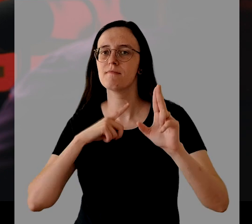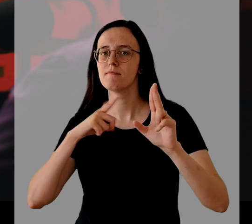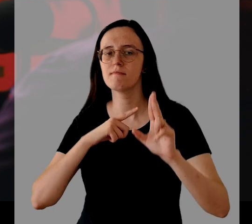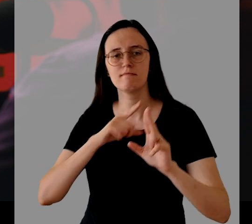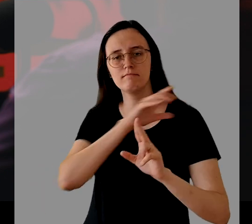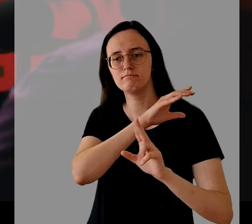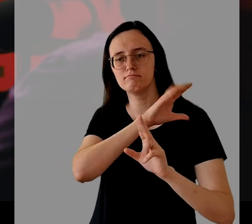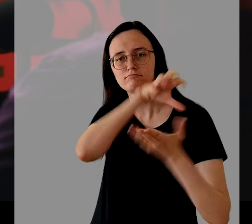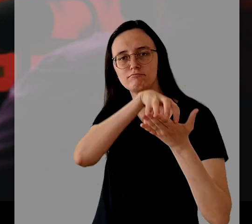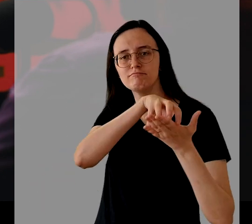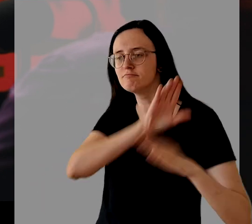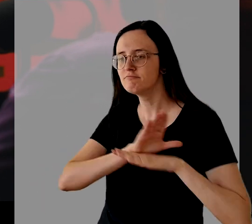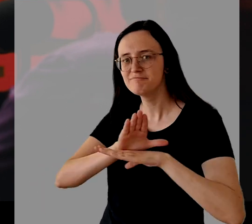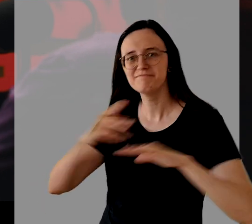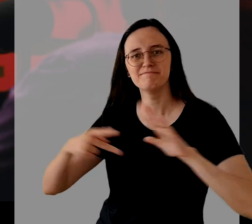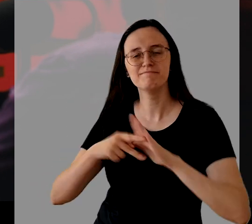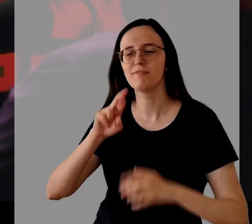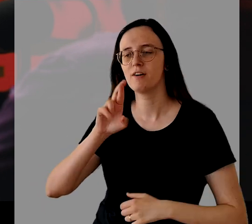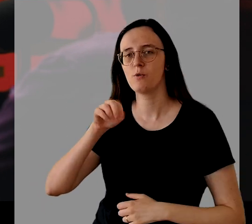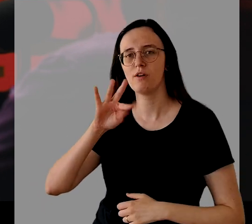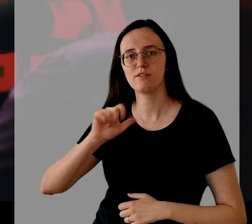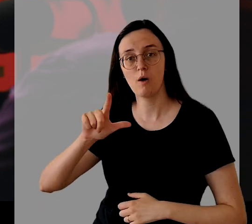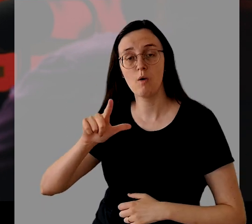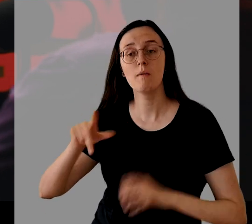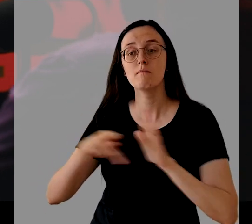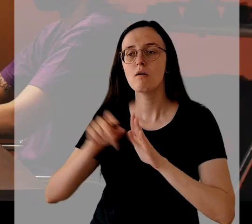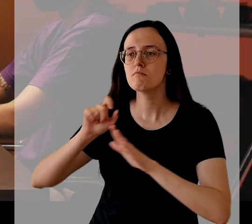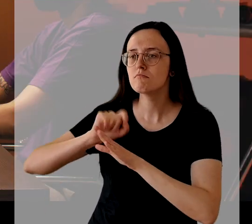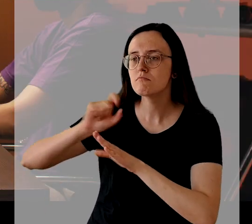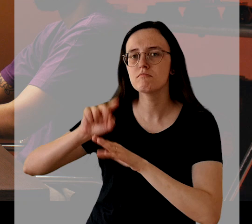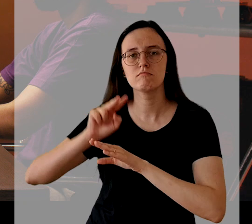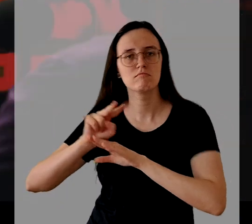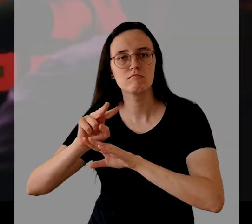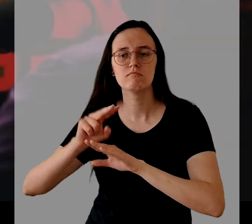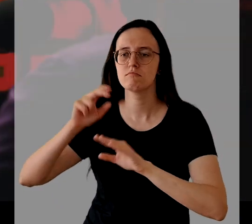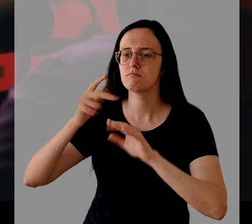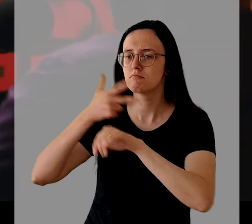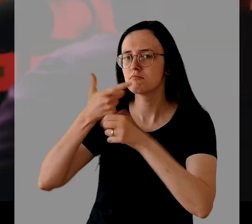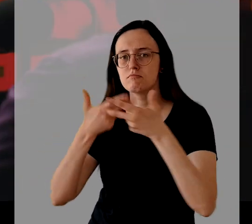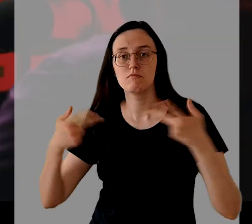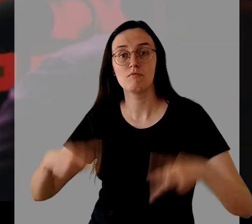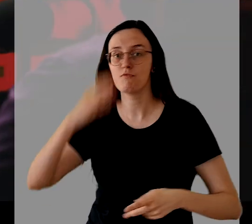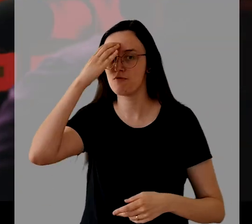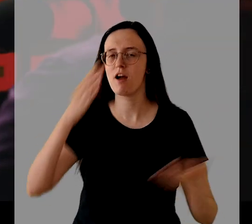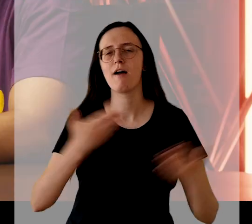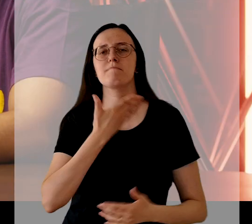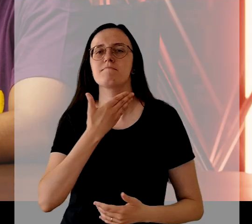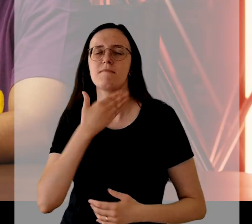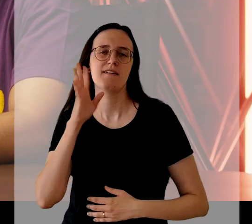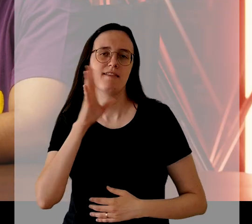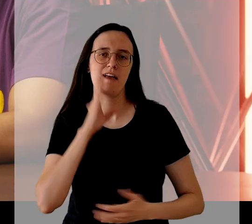tem um oferecimento da Armada Rental, locadora de equipamentos aqui de Curitiba. Entrevistando hoje um bate-papo bem legal com